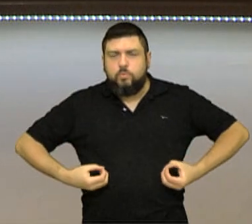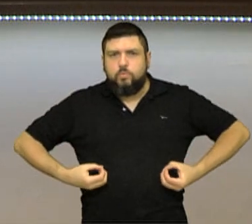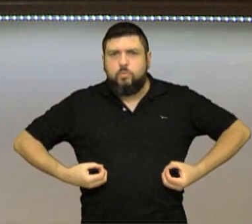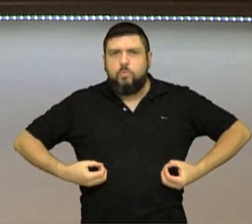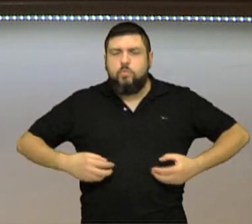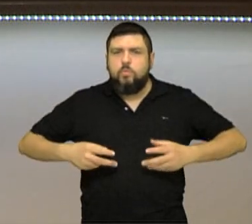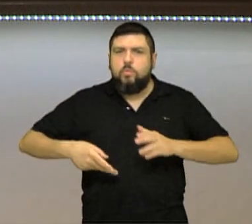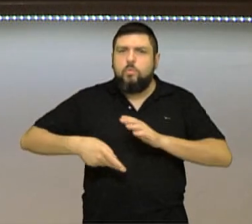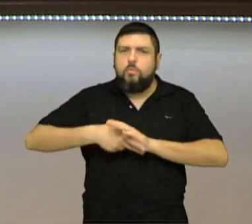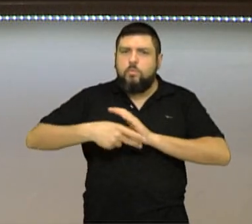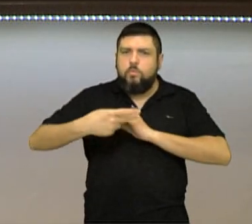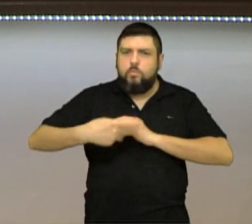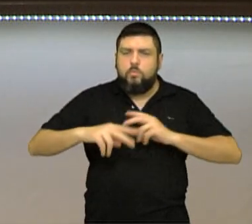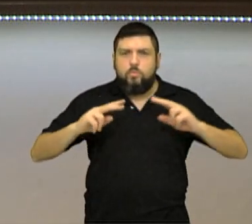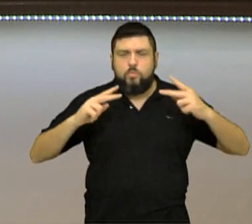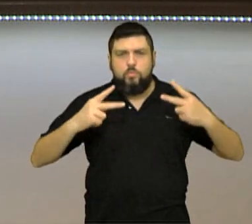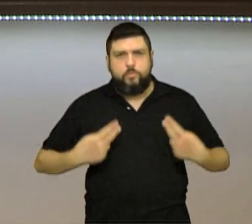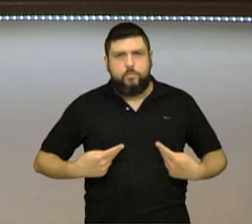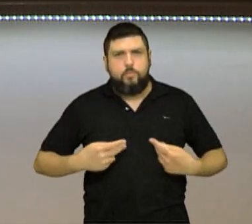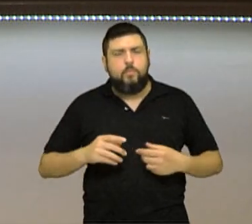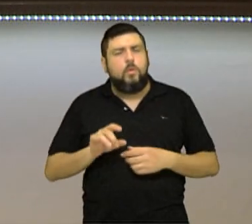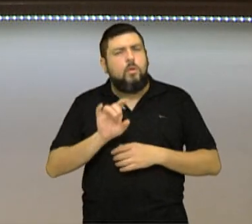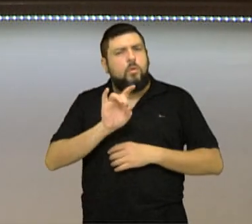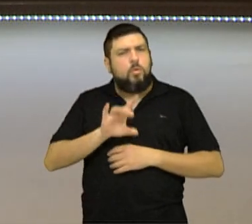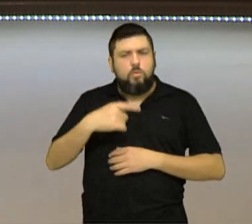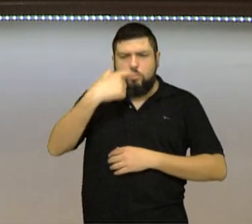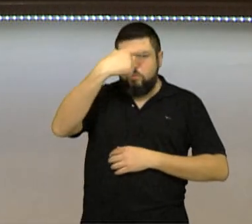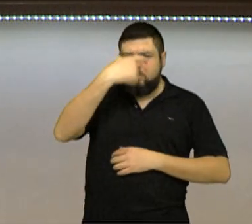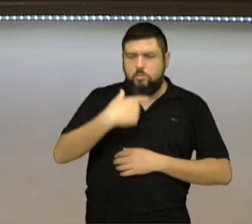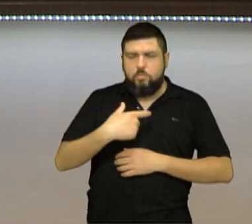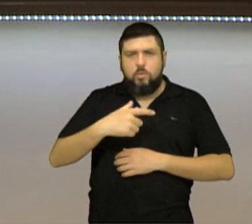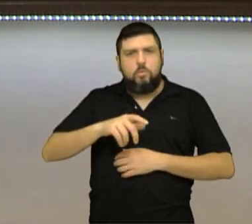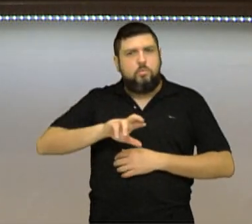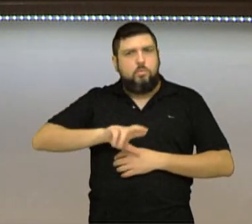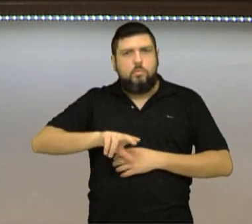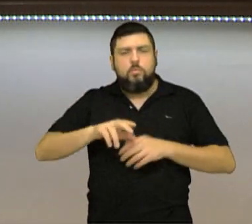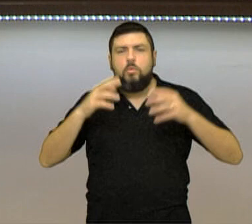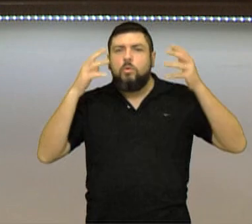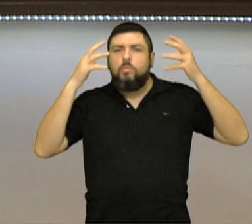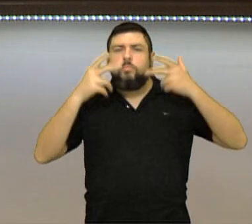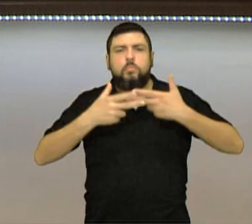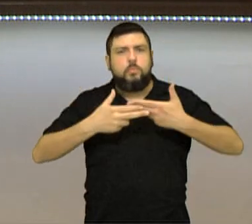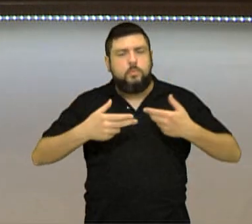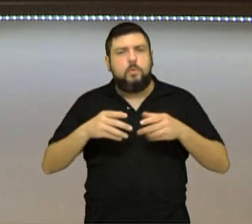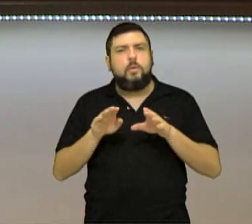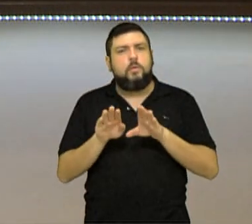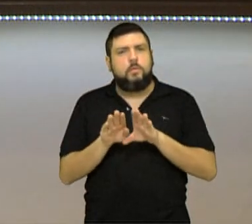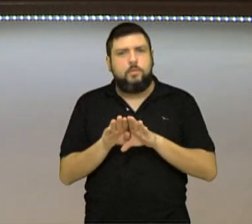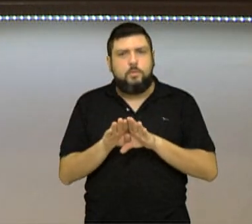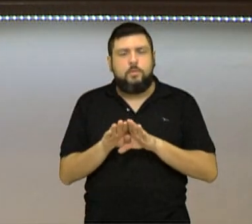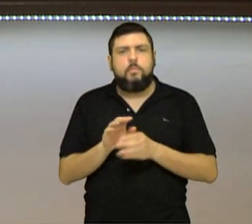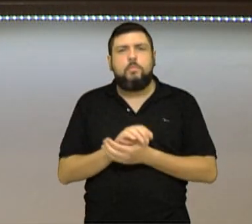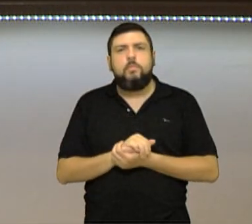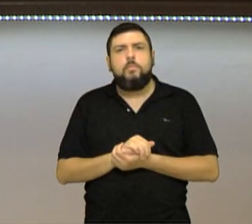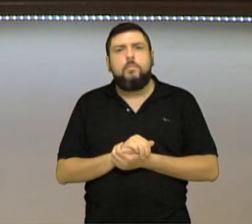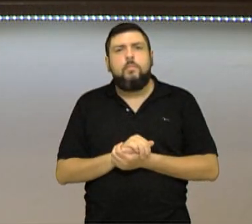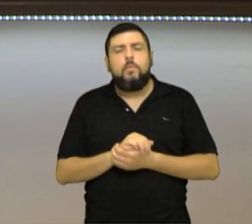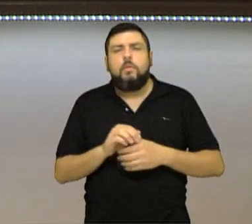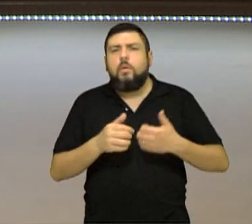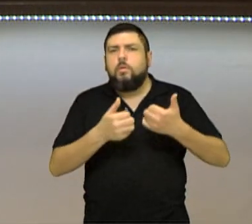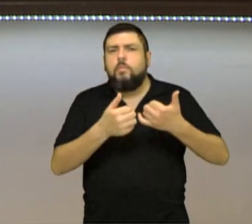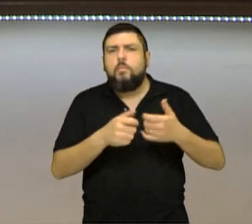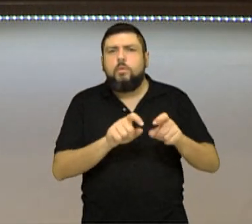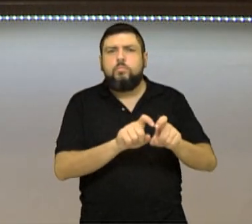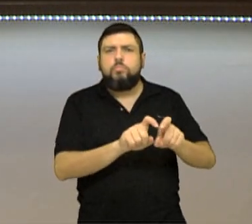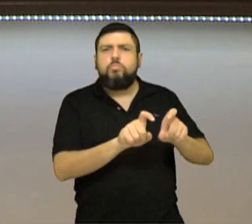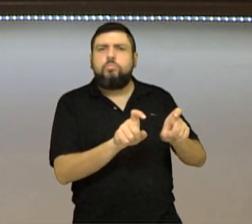mas assim, ela se estende a diversos animais, né, então, e quando a gente vai falar em ovulogênese também, né, quando a gente vai falar em gametogênese, a gente